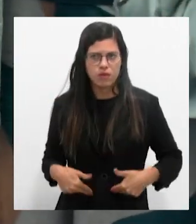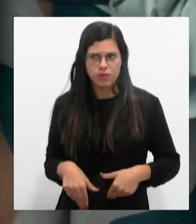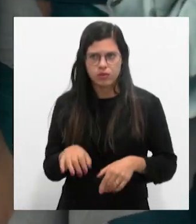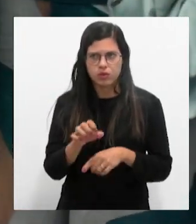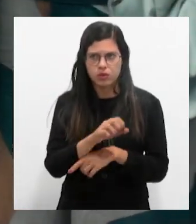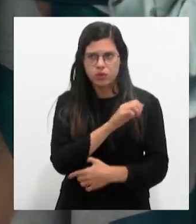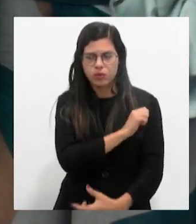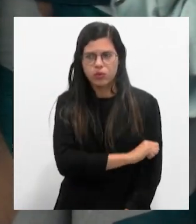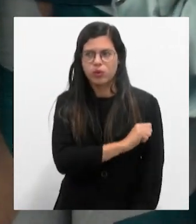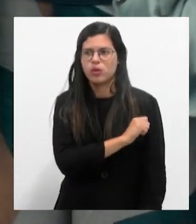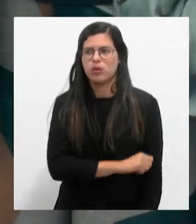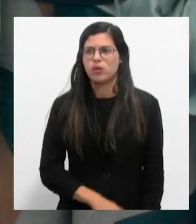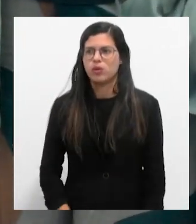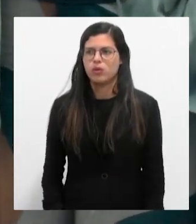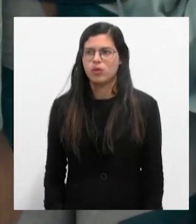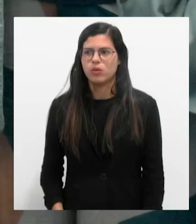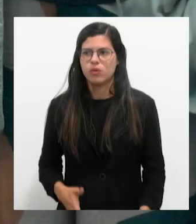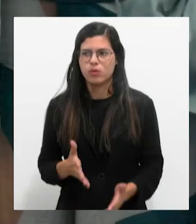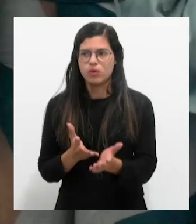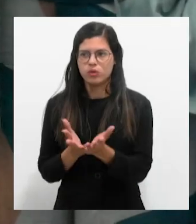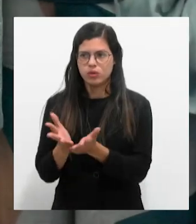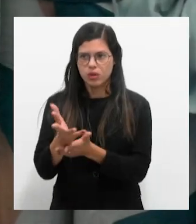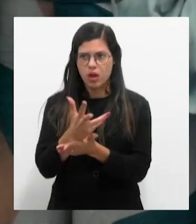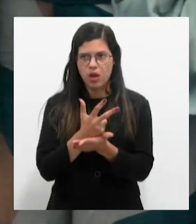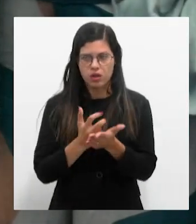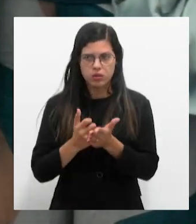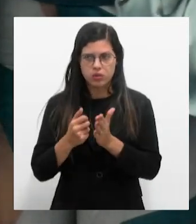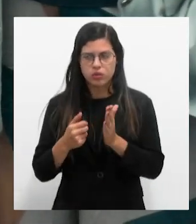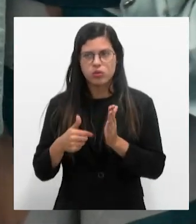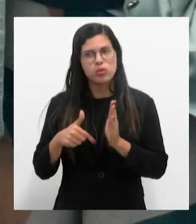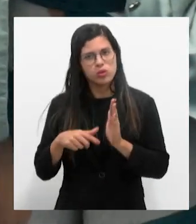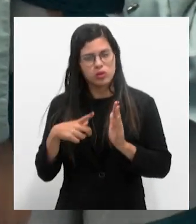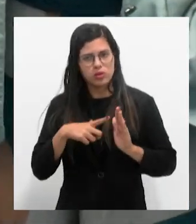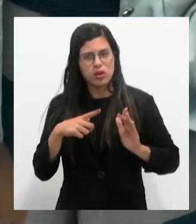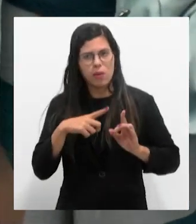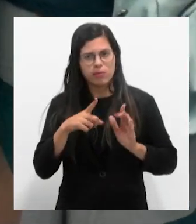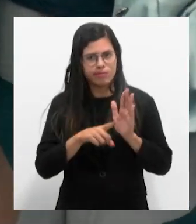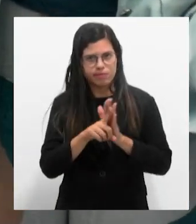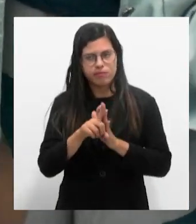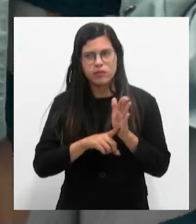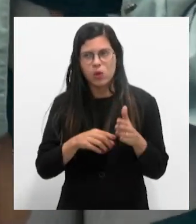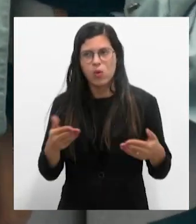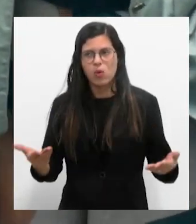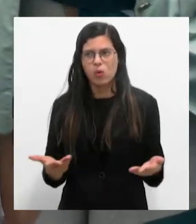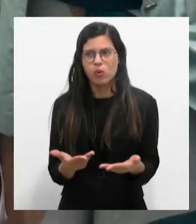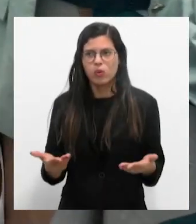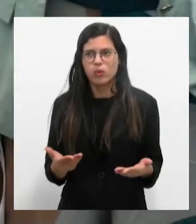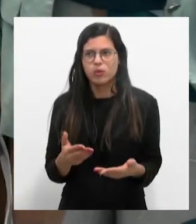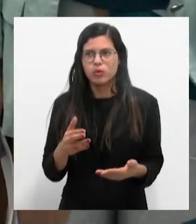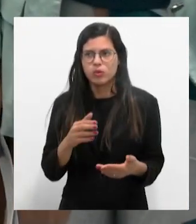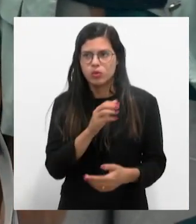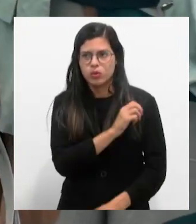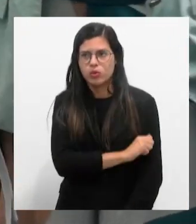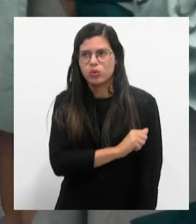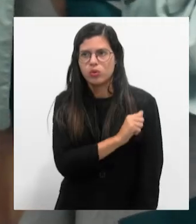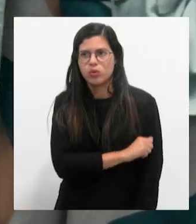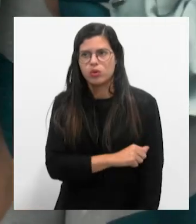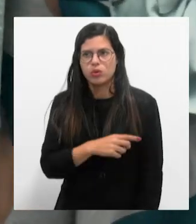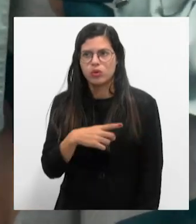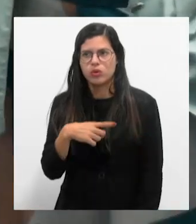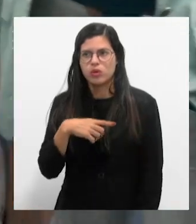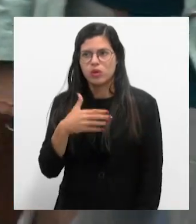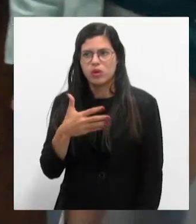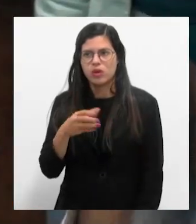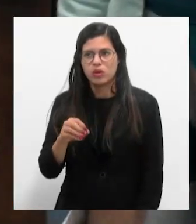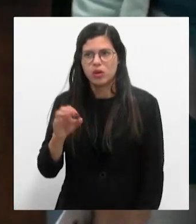E, diante dos dados colhidos pela Rede Pensan, hoje o Rio de Janeiro tem